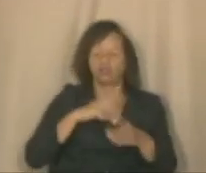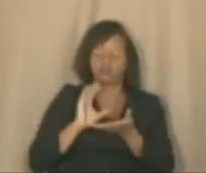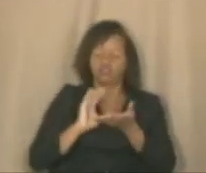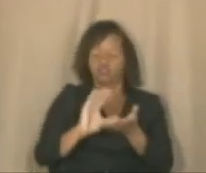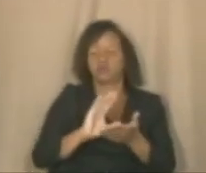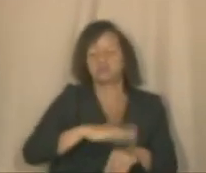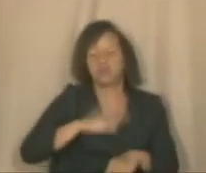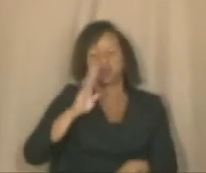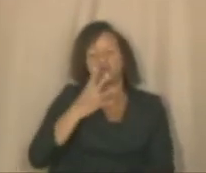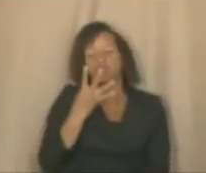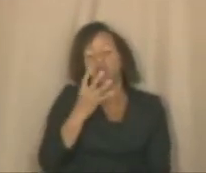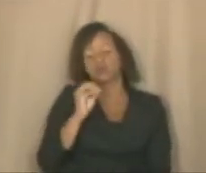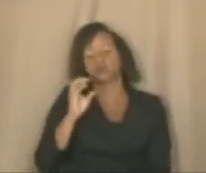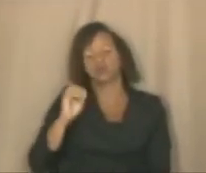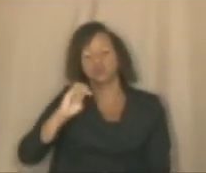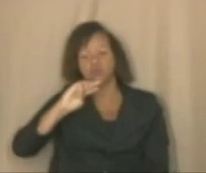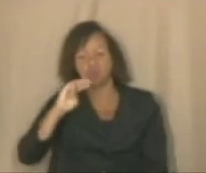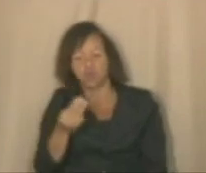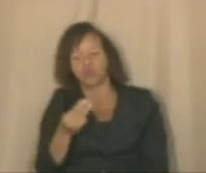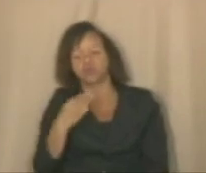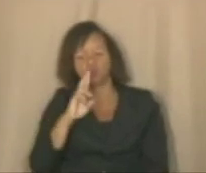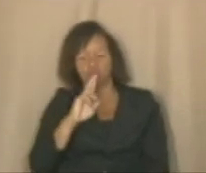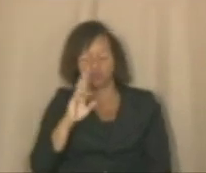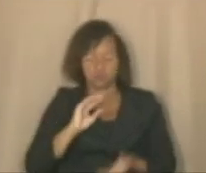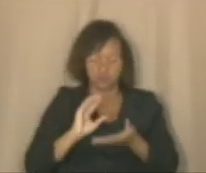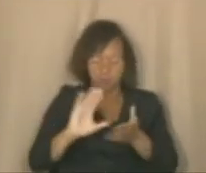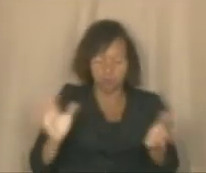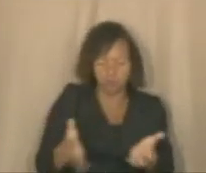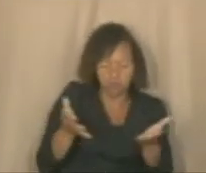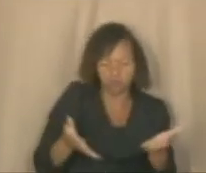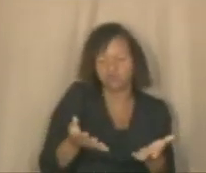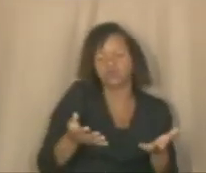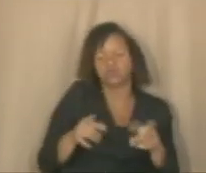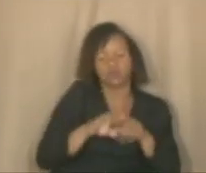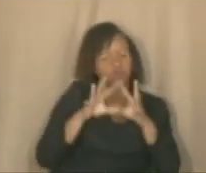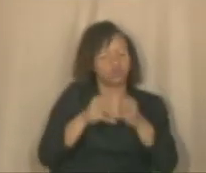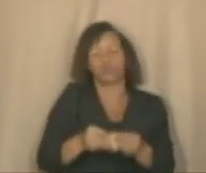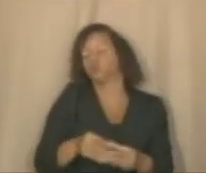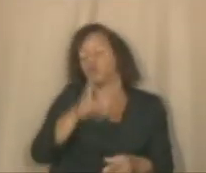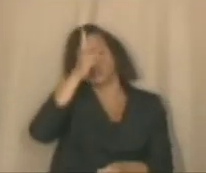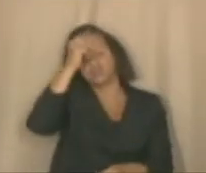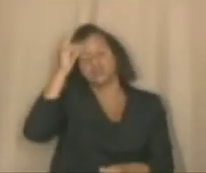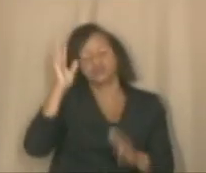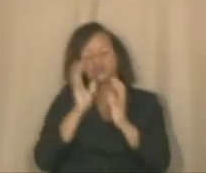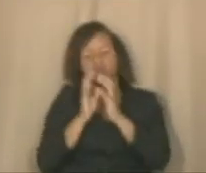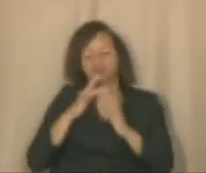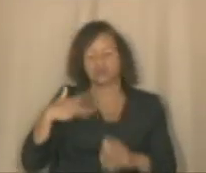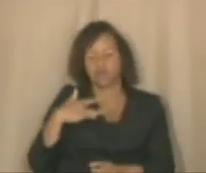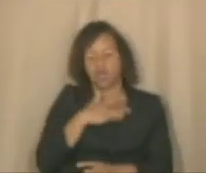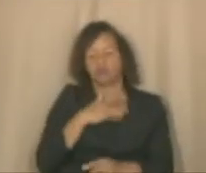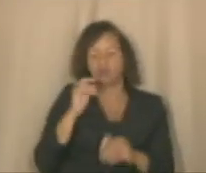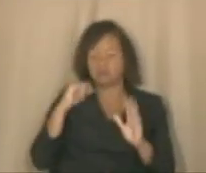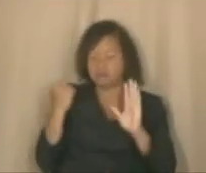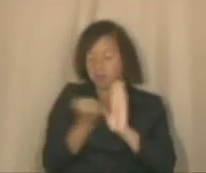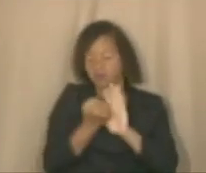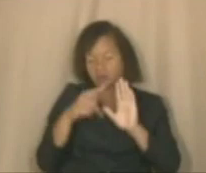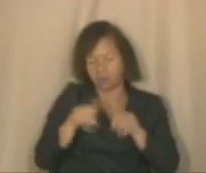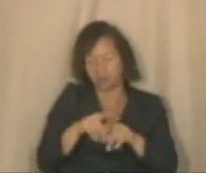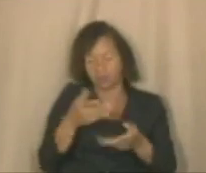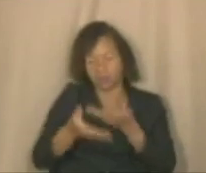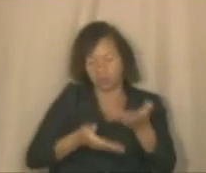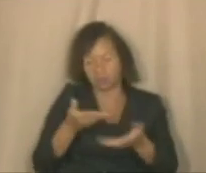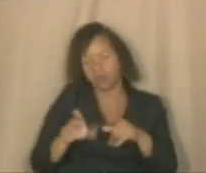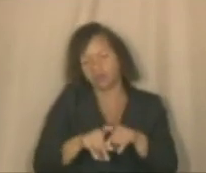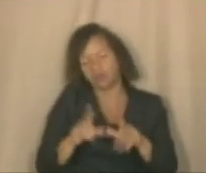investido mais de 400 milhões de reais para promover uma grande reestruturação em toda a rede municipal de saúde, que vai impactar diretamente no